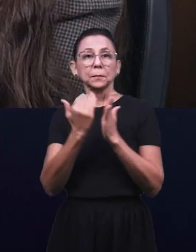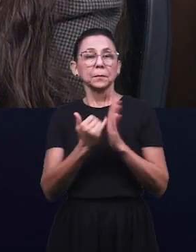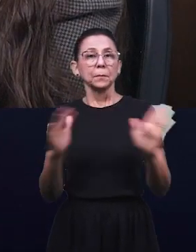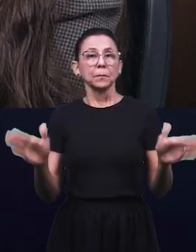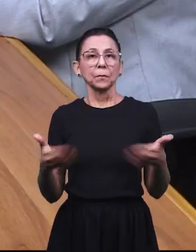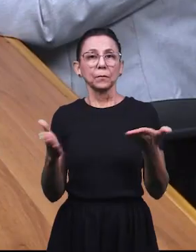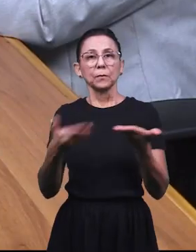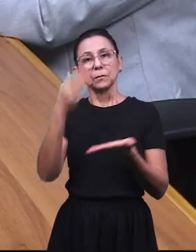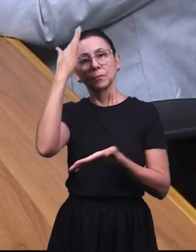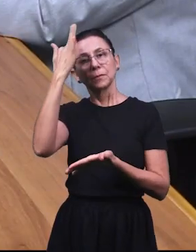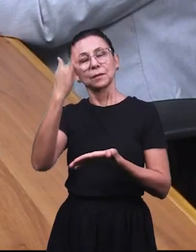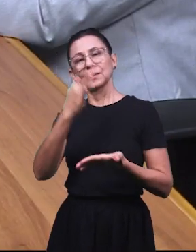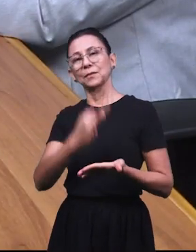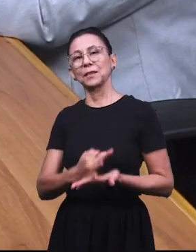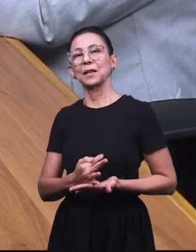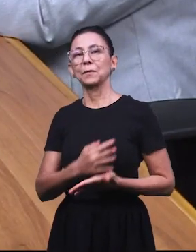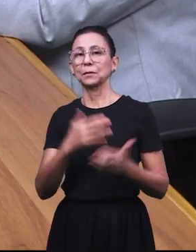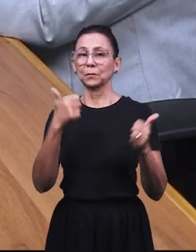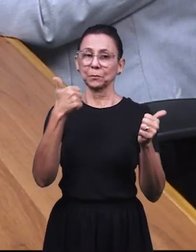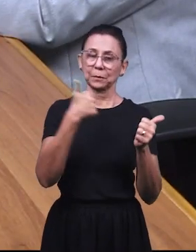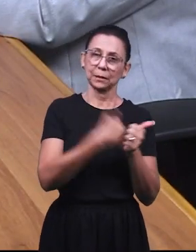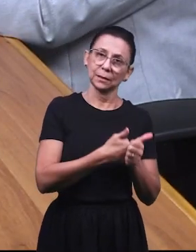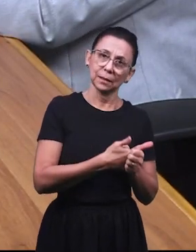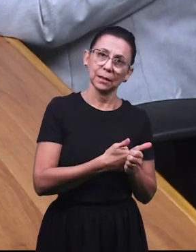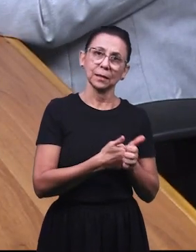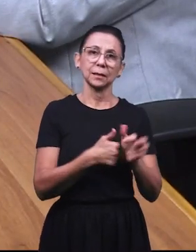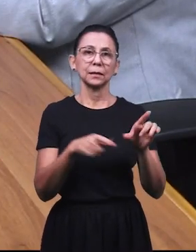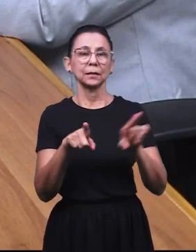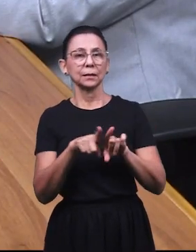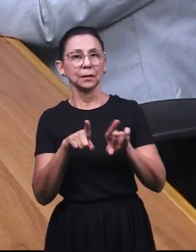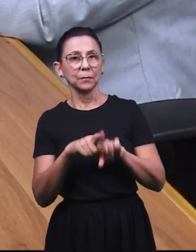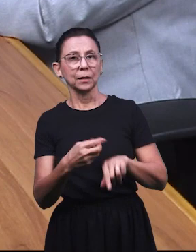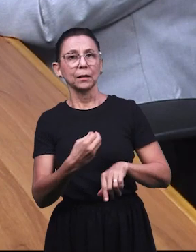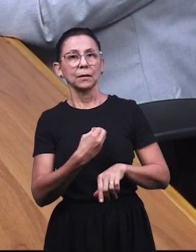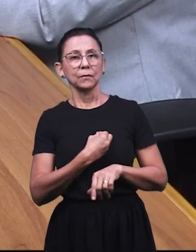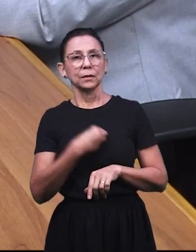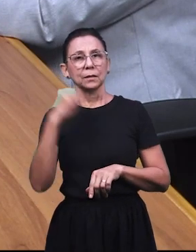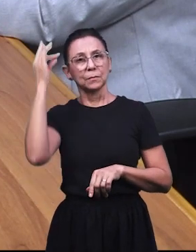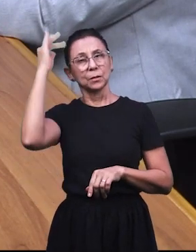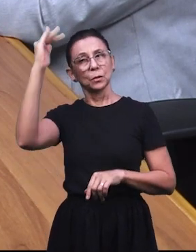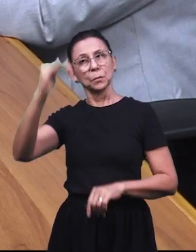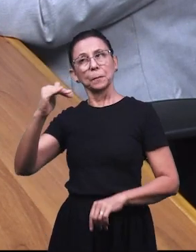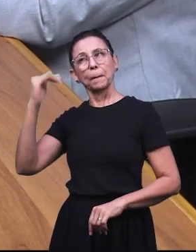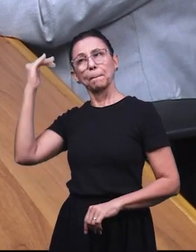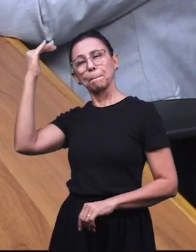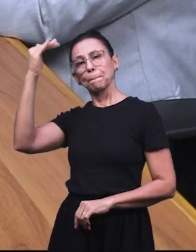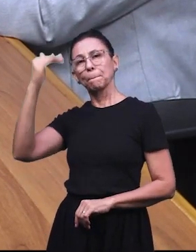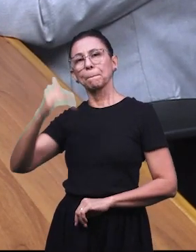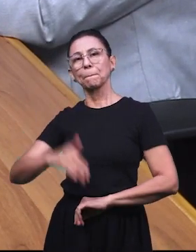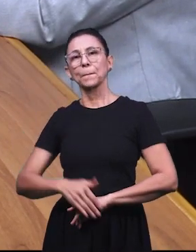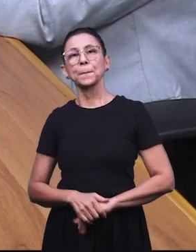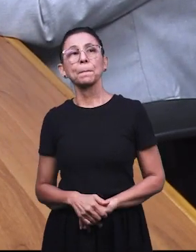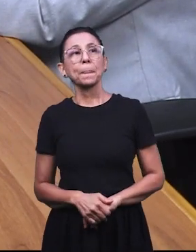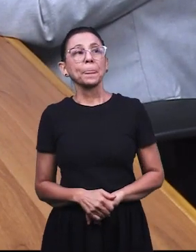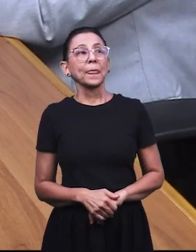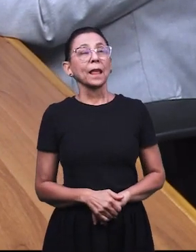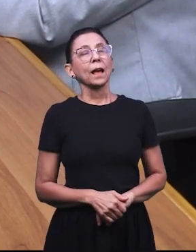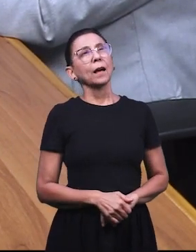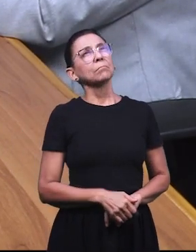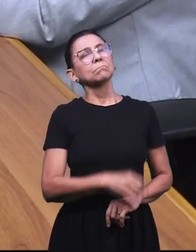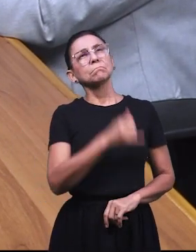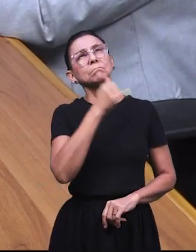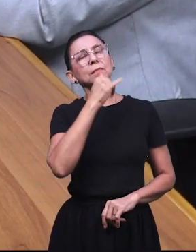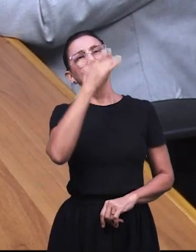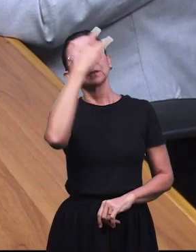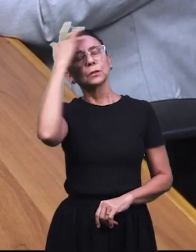o programa Movidos pela Fé é justamente para isso, para os irmãos acompanharem e também serem edificados. Aí alguém também está